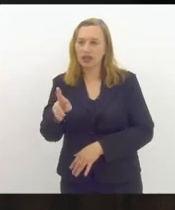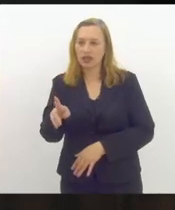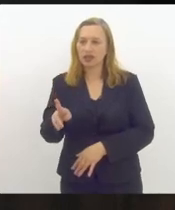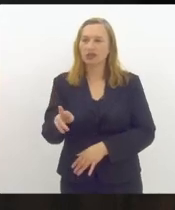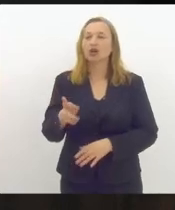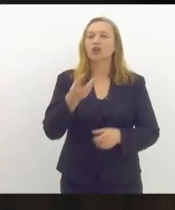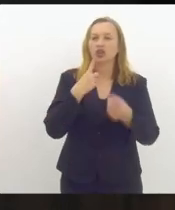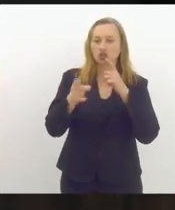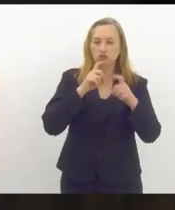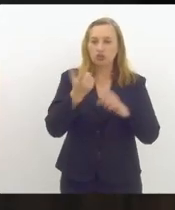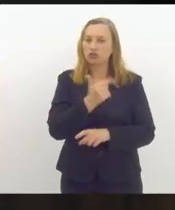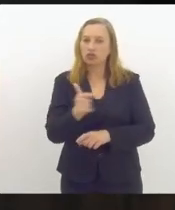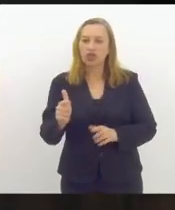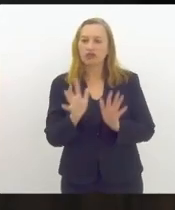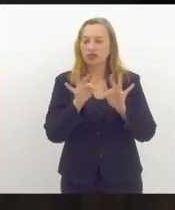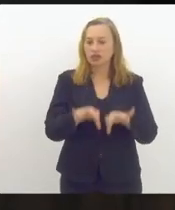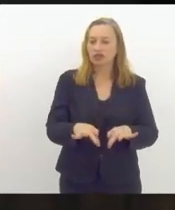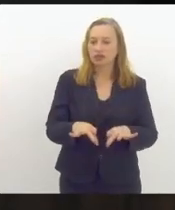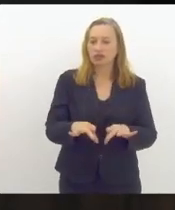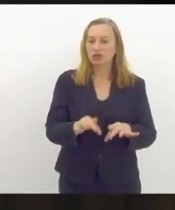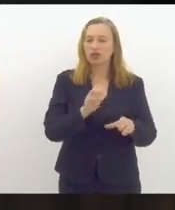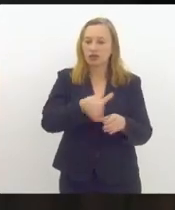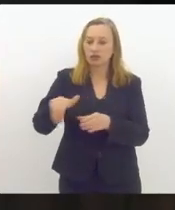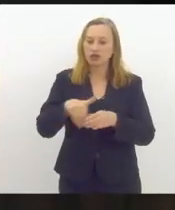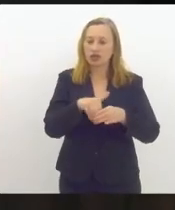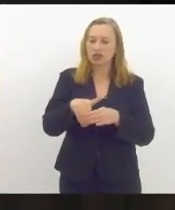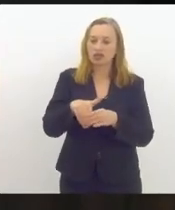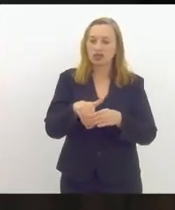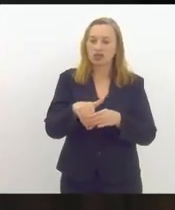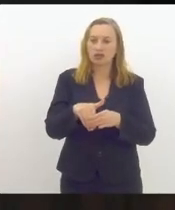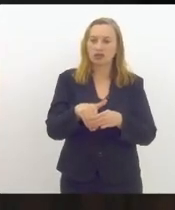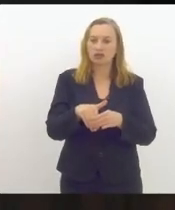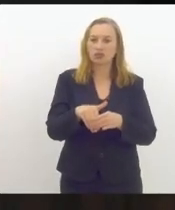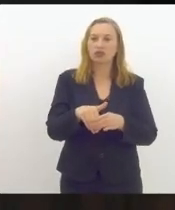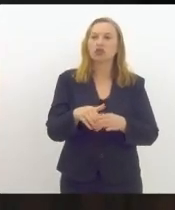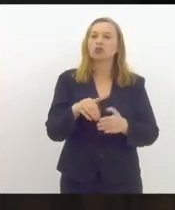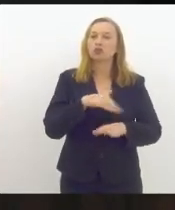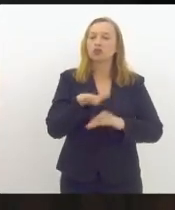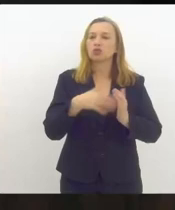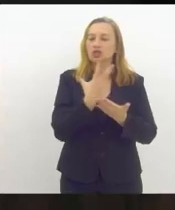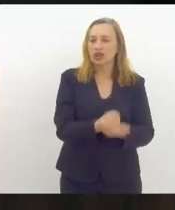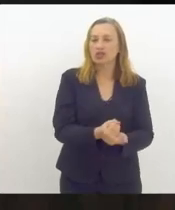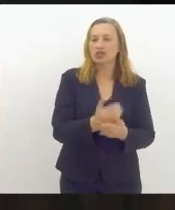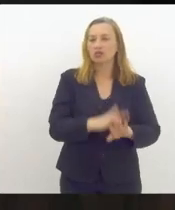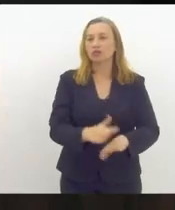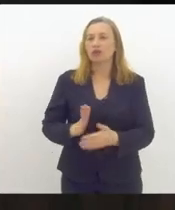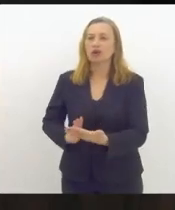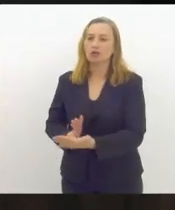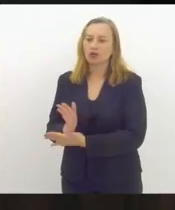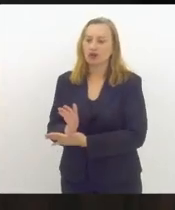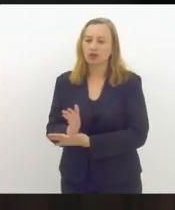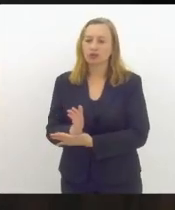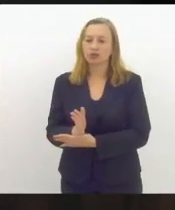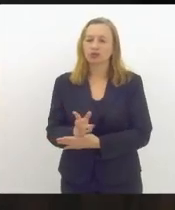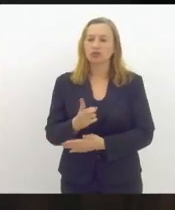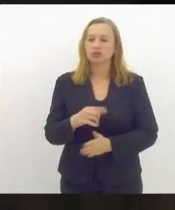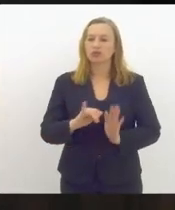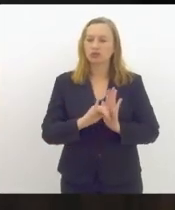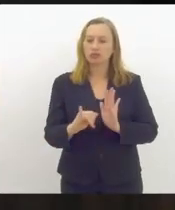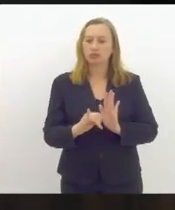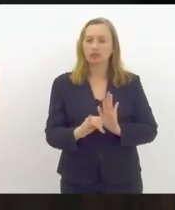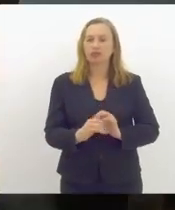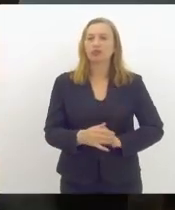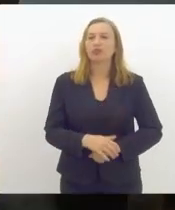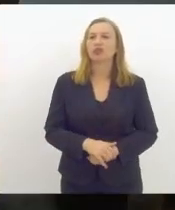Reis em discussão não havendo Quem Queira discutir encerrada a discussão em votação seus que aprovam permaneçam Como estão aprovado vai à